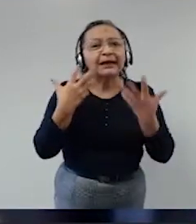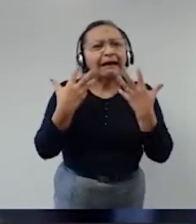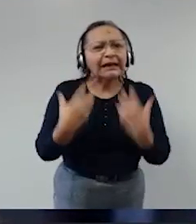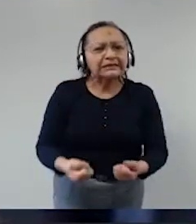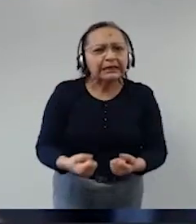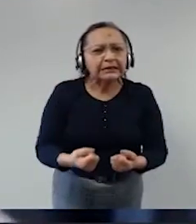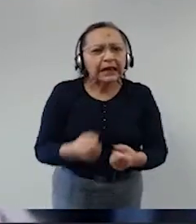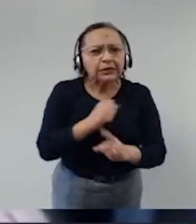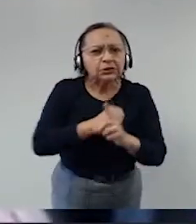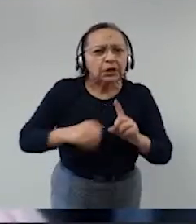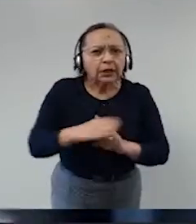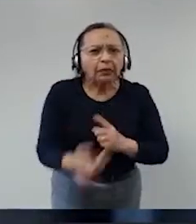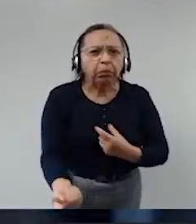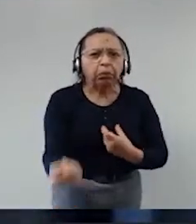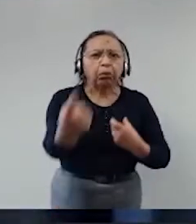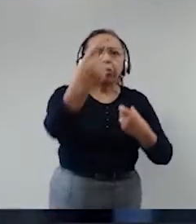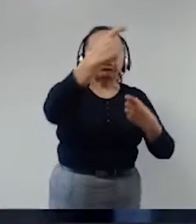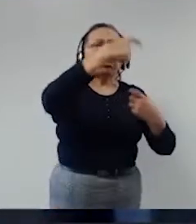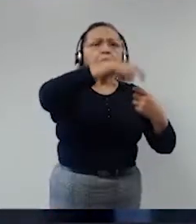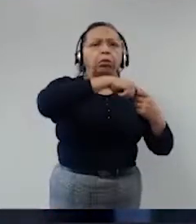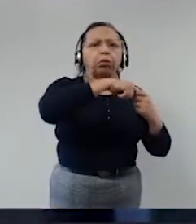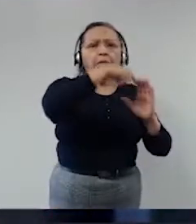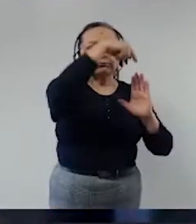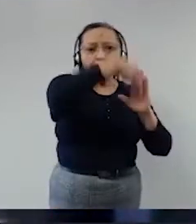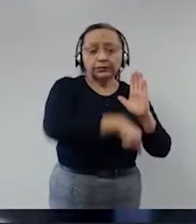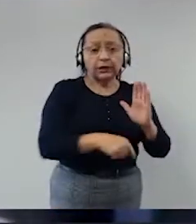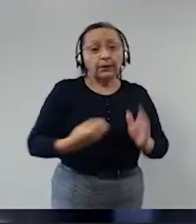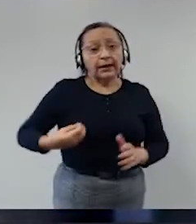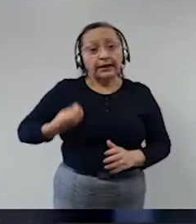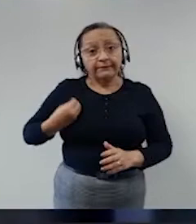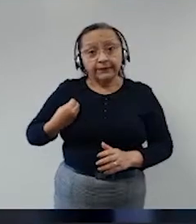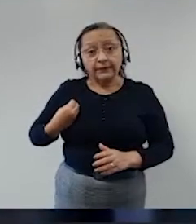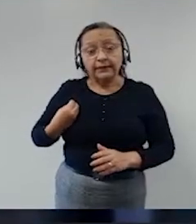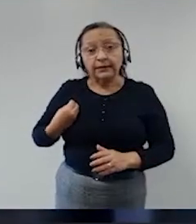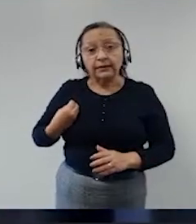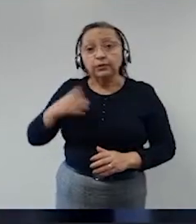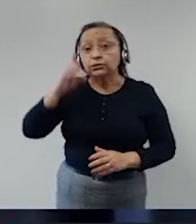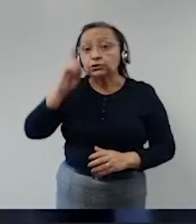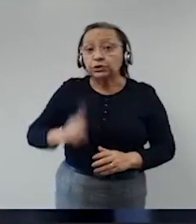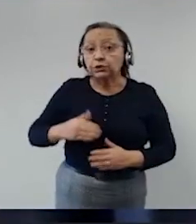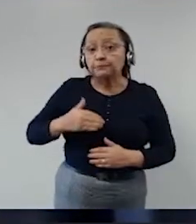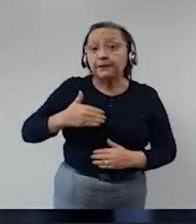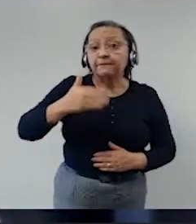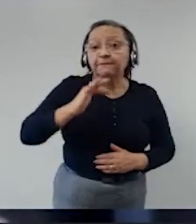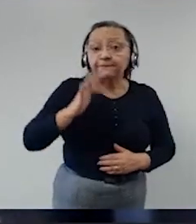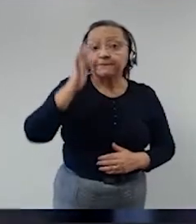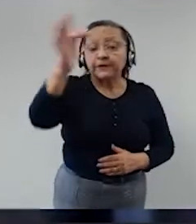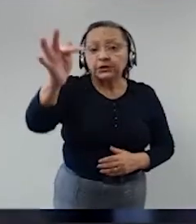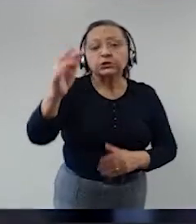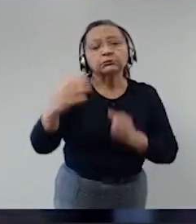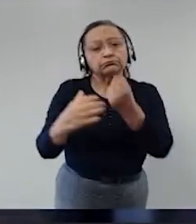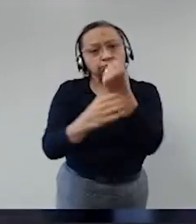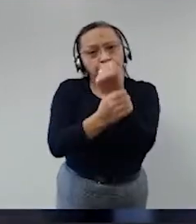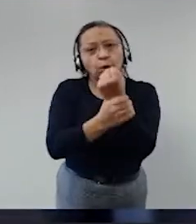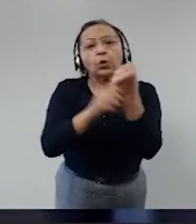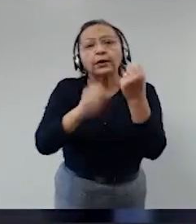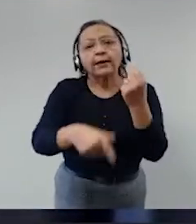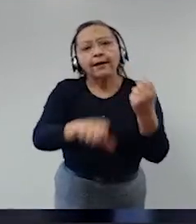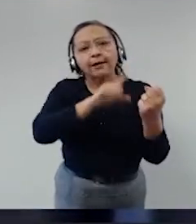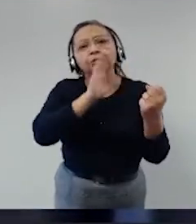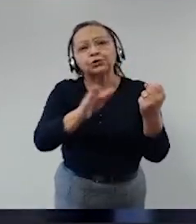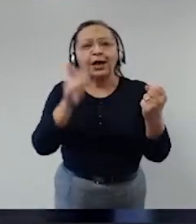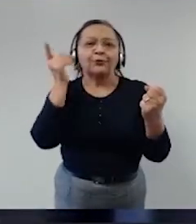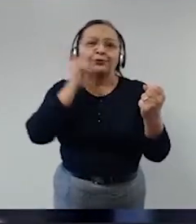social. Então, a vida é ex nunc, os direitos são para frente, resguardados aquilo que já foi